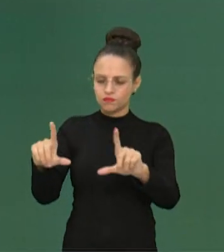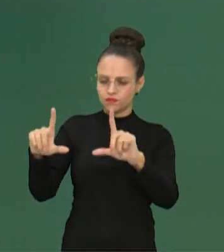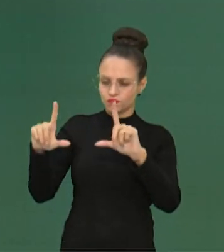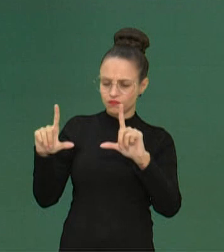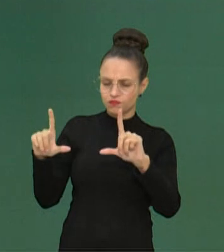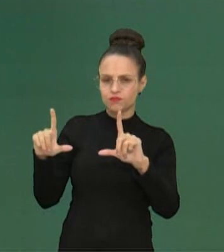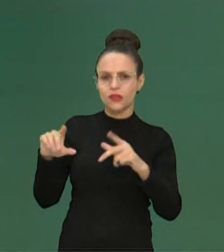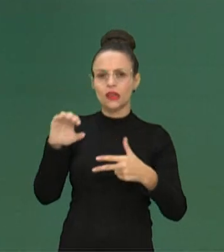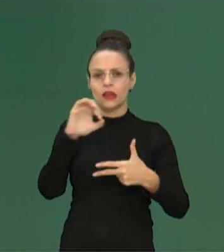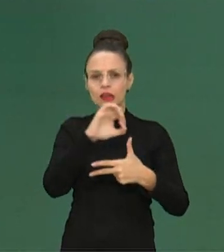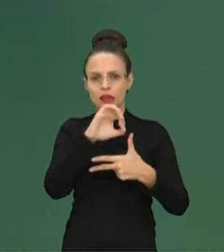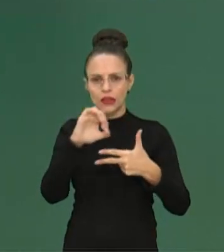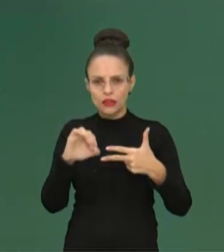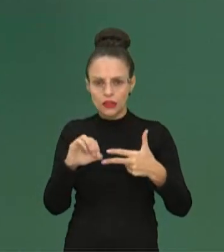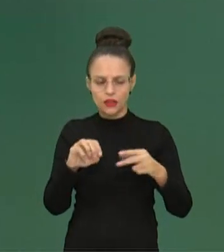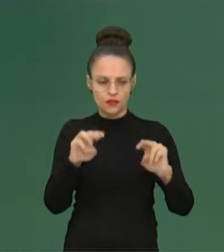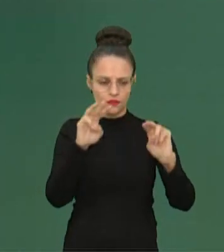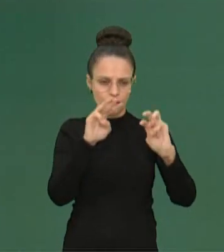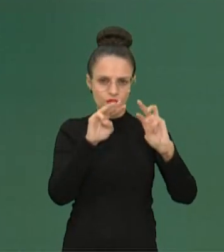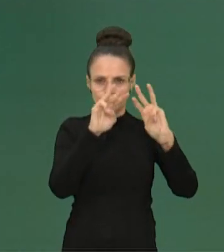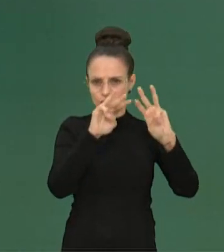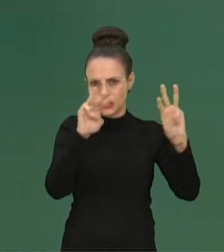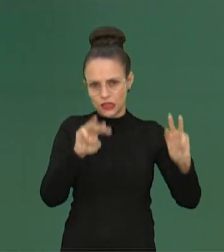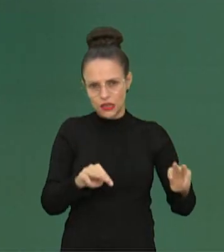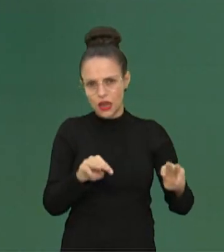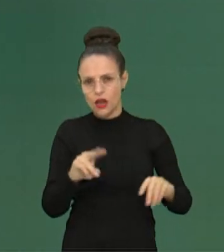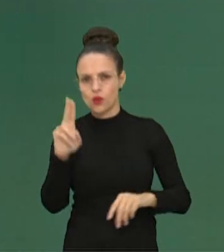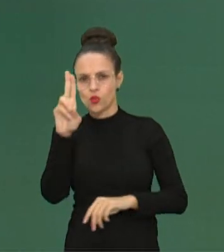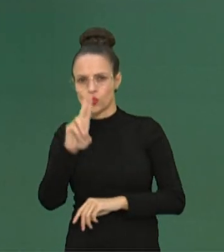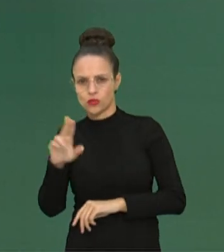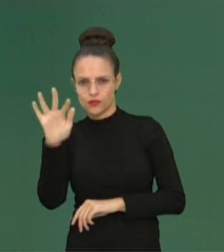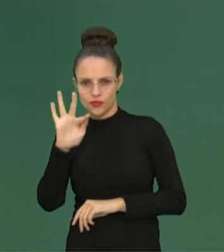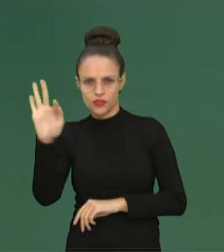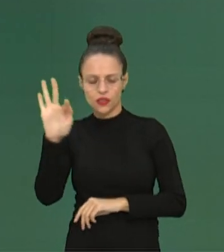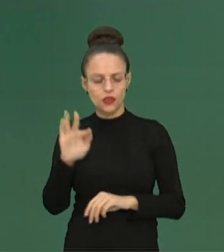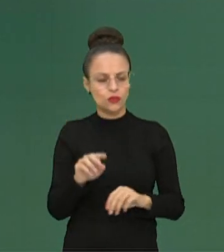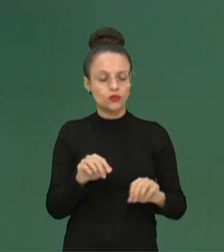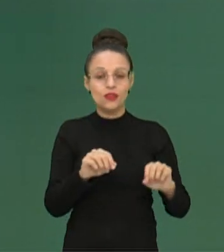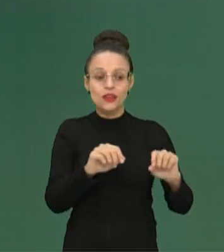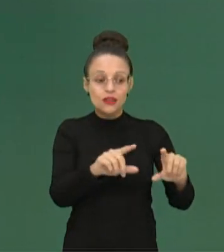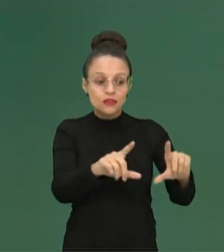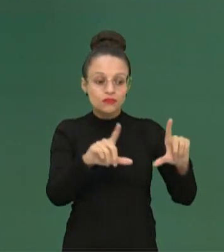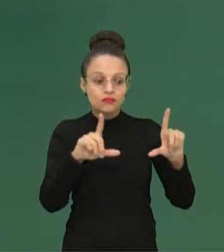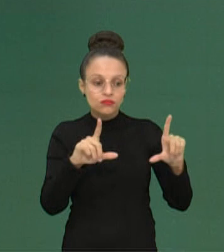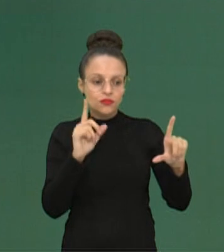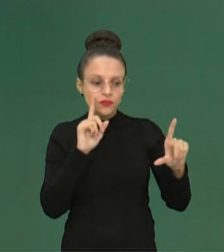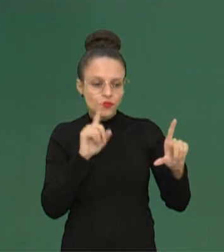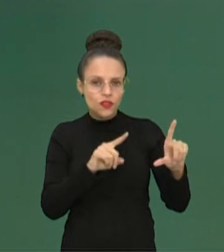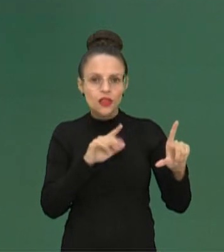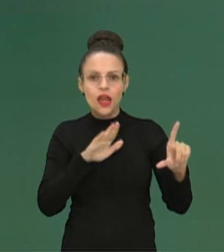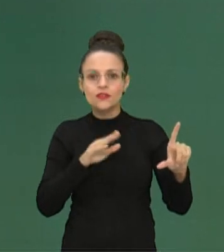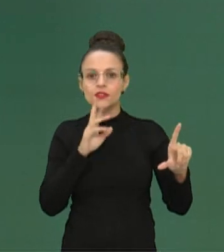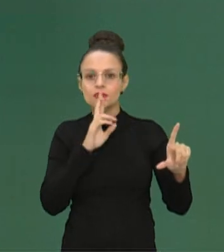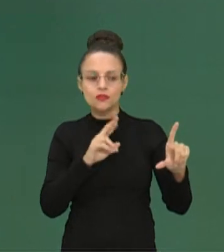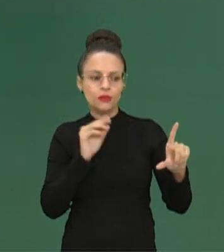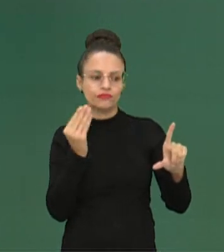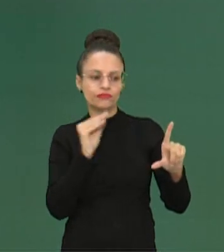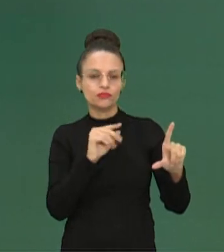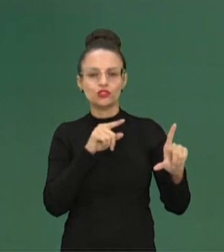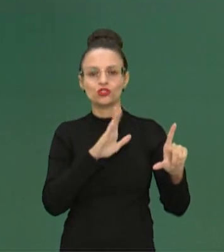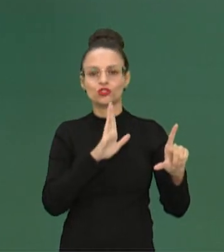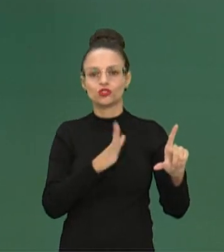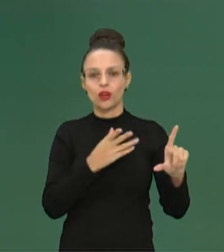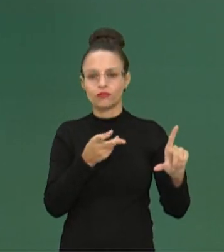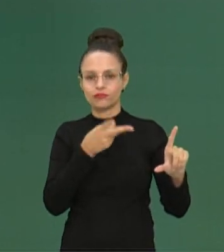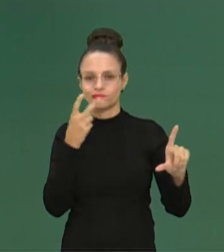seu Enem, na sua federal, muitas vezes a resposta está embutida em algum canto.